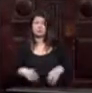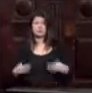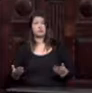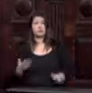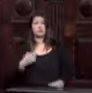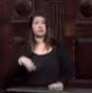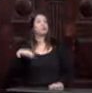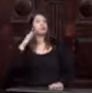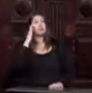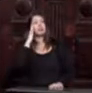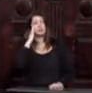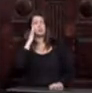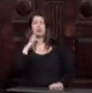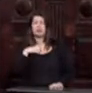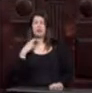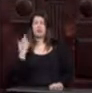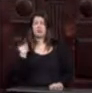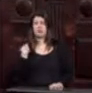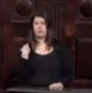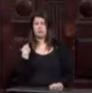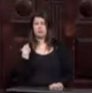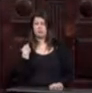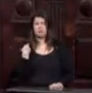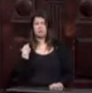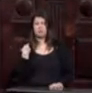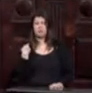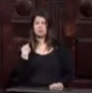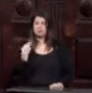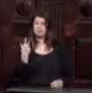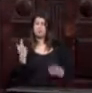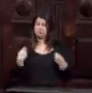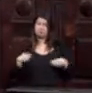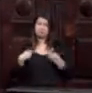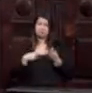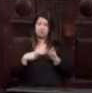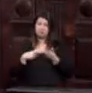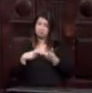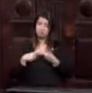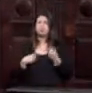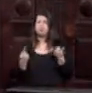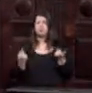sabemos que existem responsabilidades, pré-requisitos,